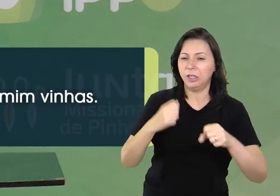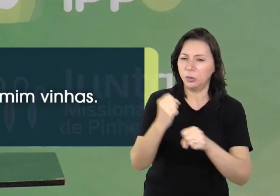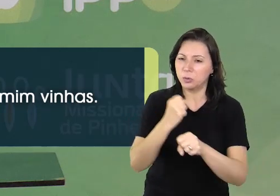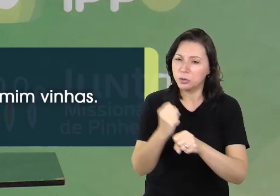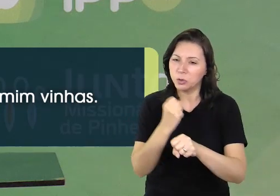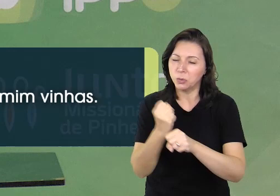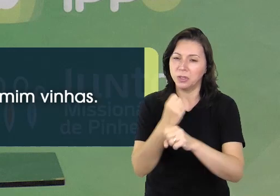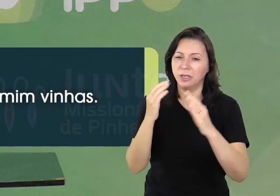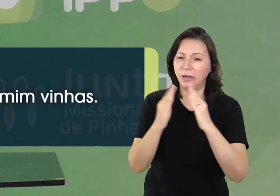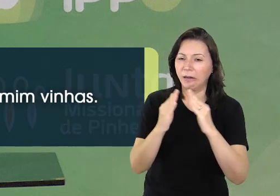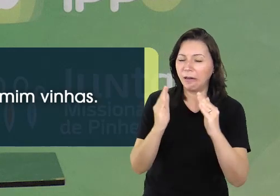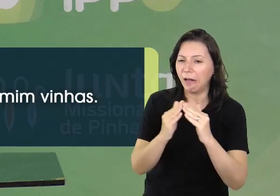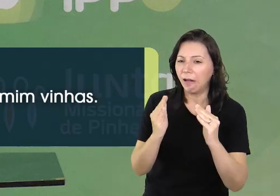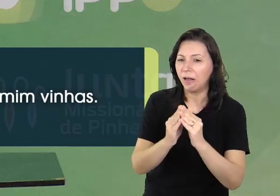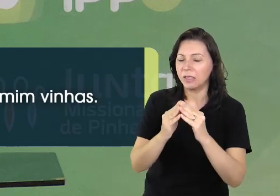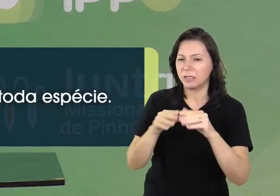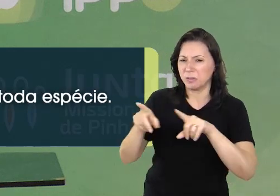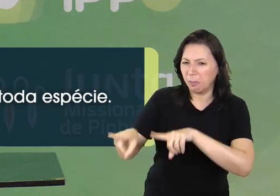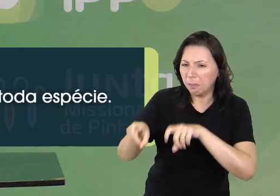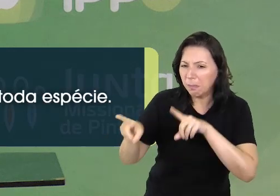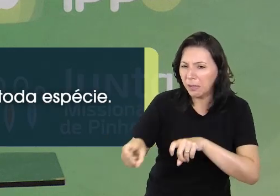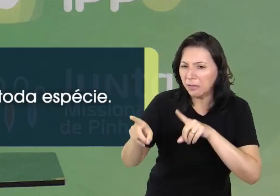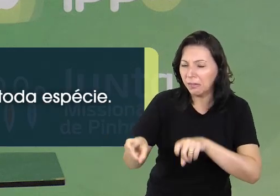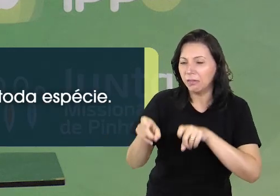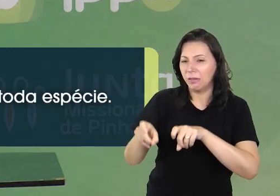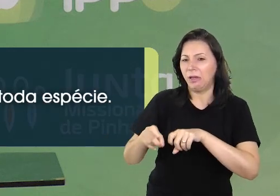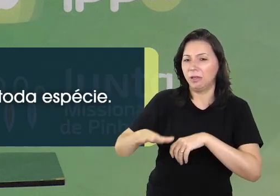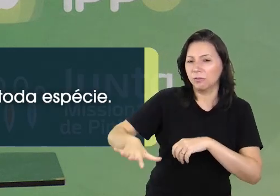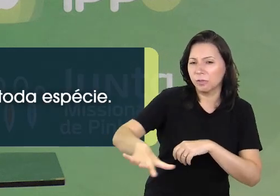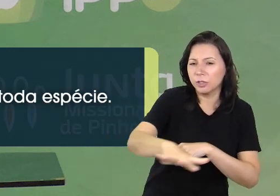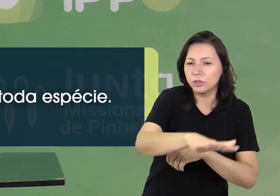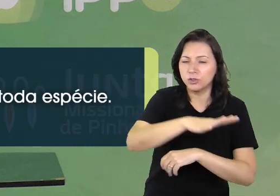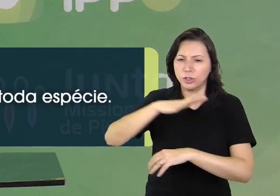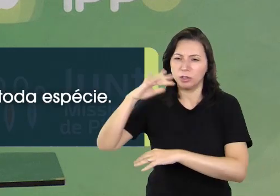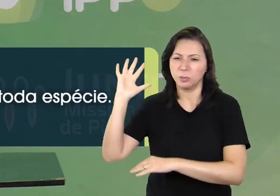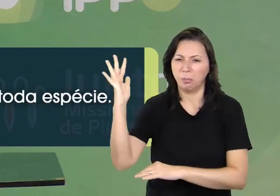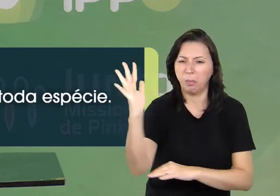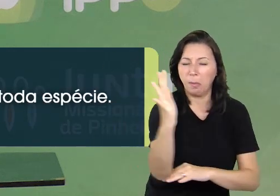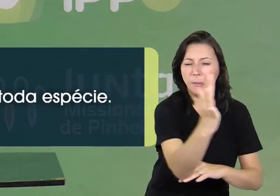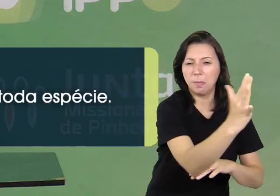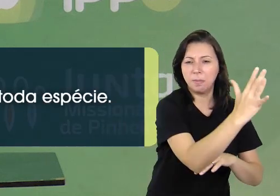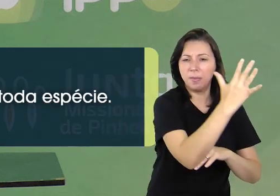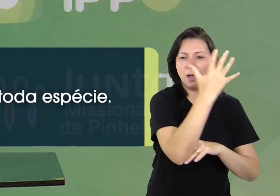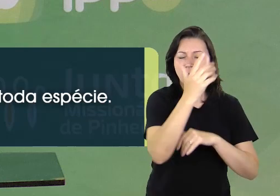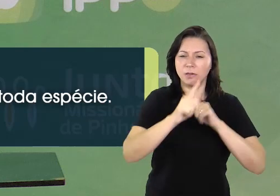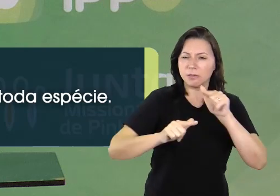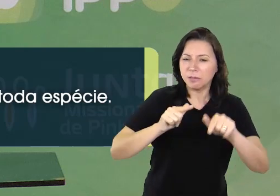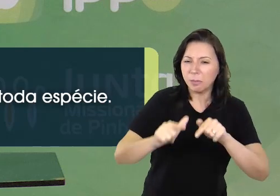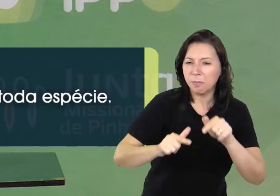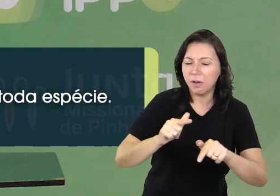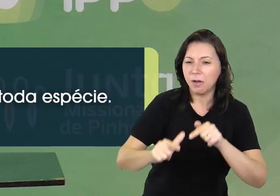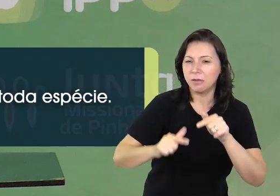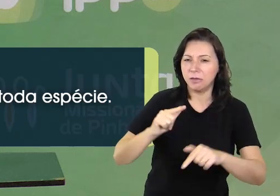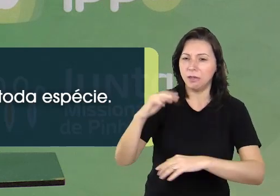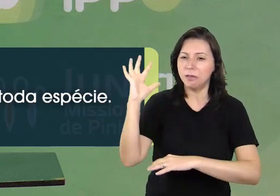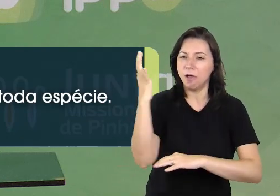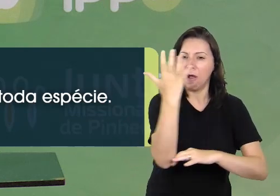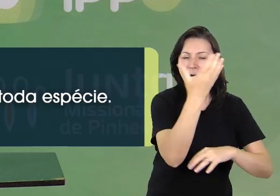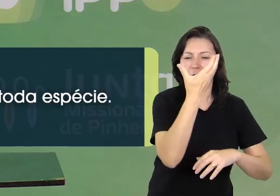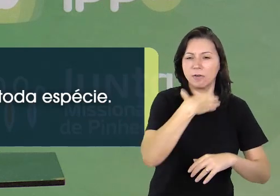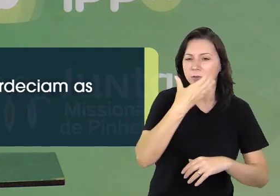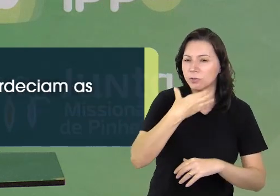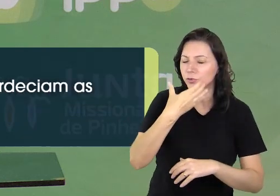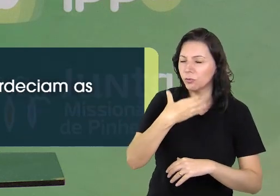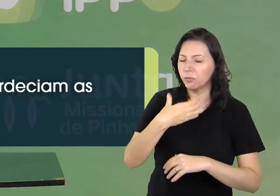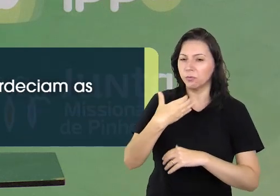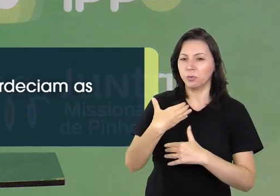para mim Vinhas fiz Jardins e Pomares para mim e nesses plantei árvores frutíferas de